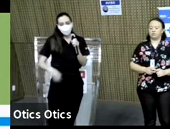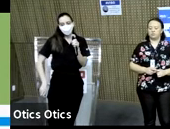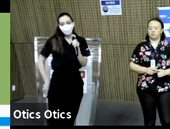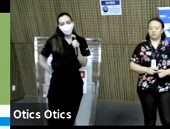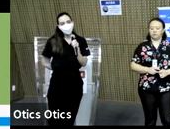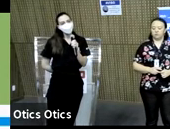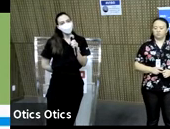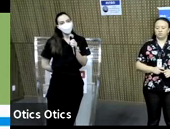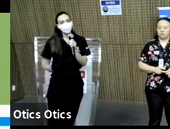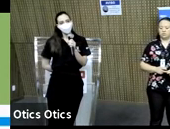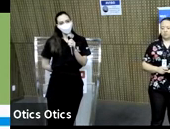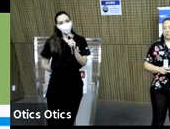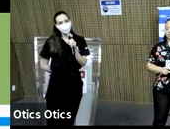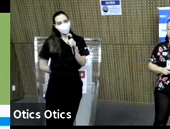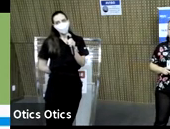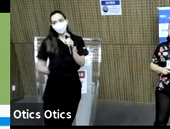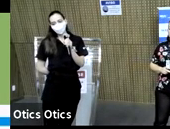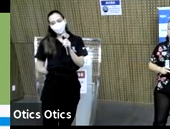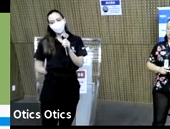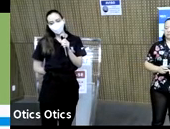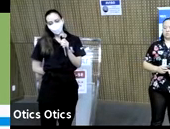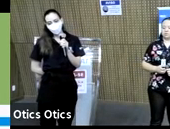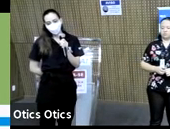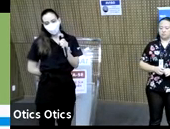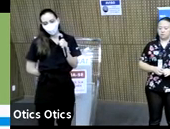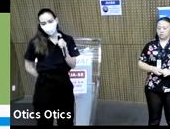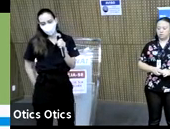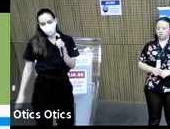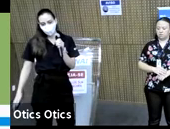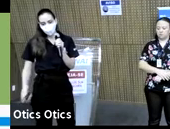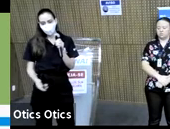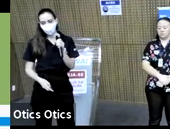uma proporção um pouquinho menor por conta de algumas gestantes serem fora de área.